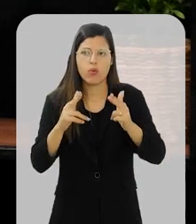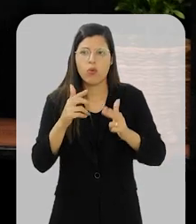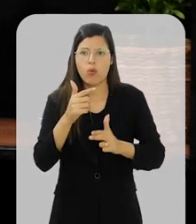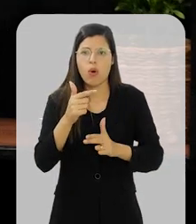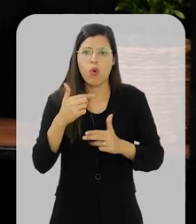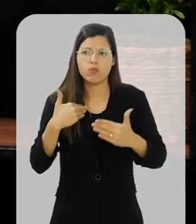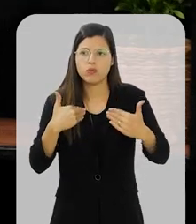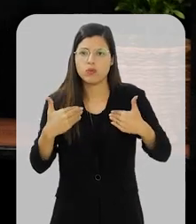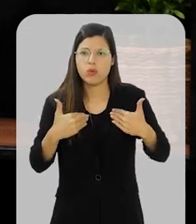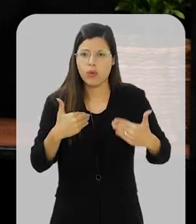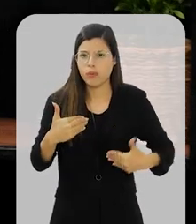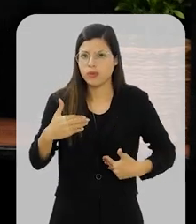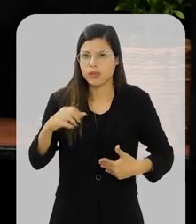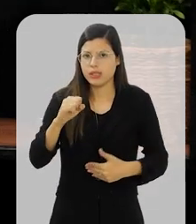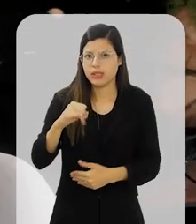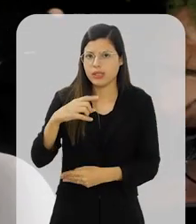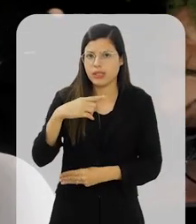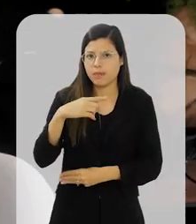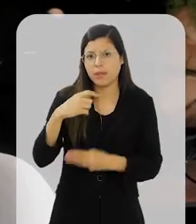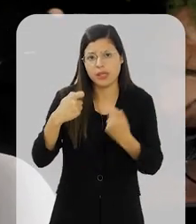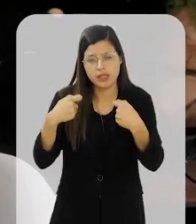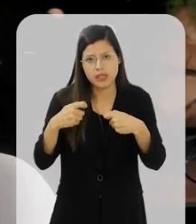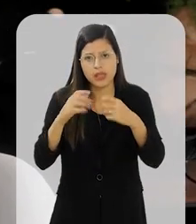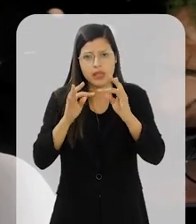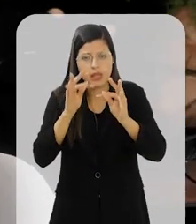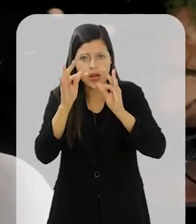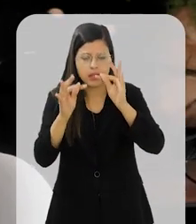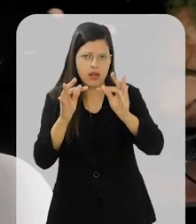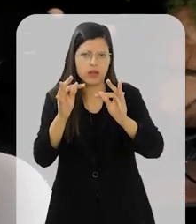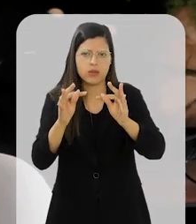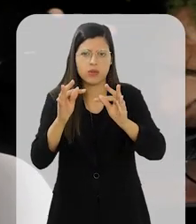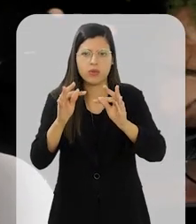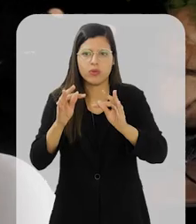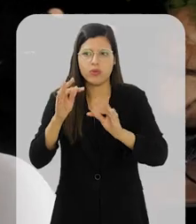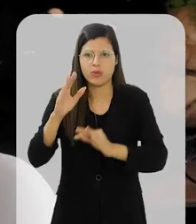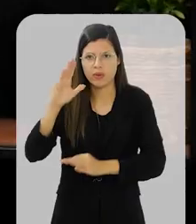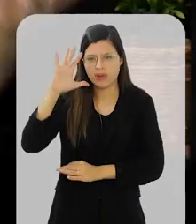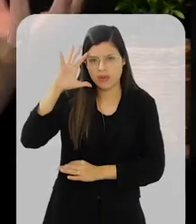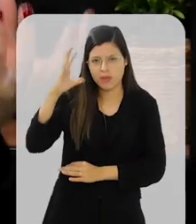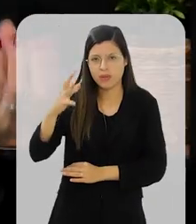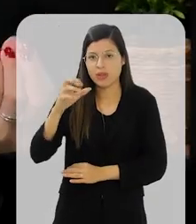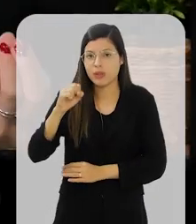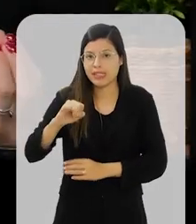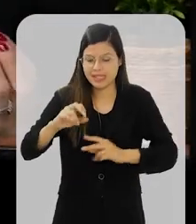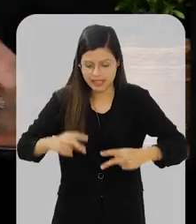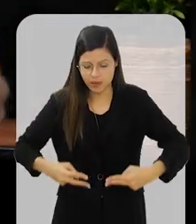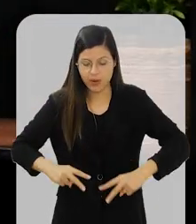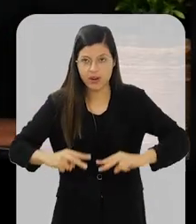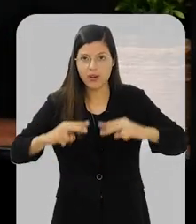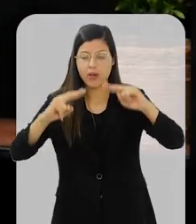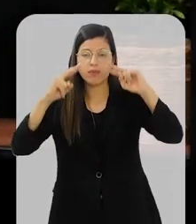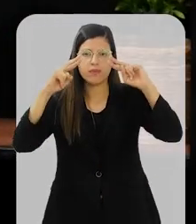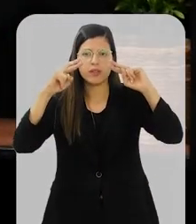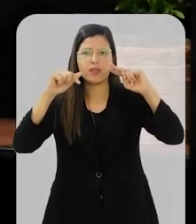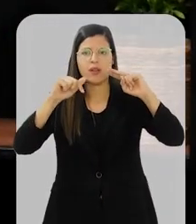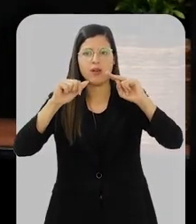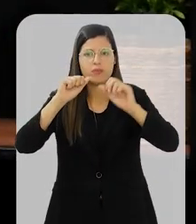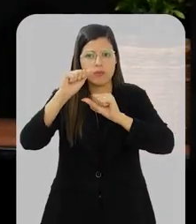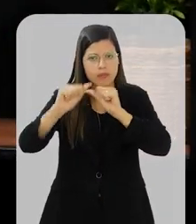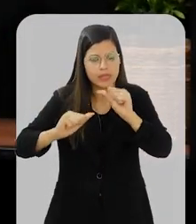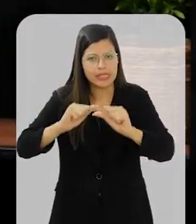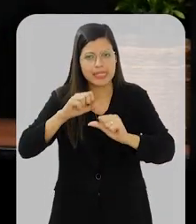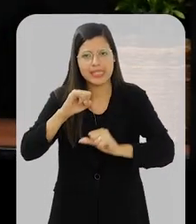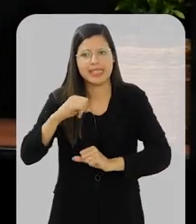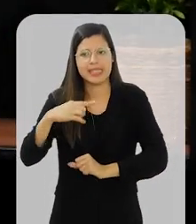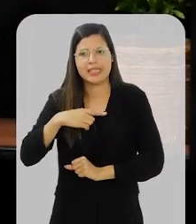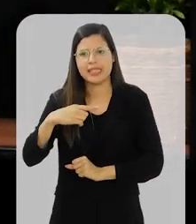nosso corpo, se tem uma desregulação, ela precisa ser tratada, né? Então, se os neurotransmissores eles estão alterados, se a gente tem